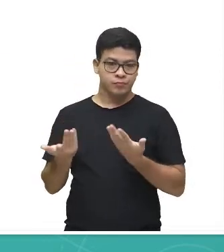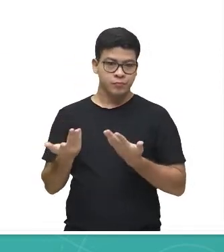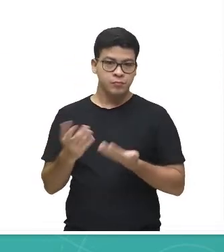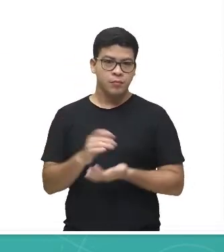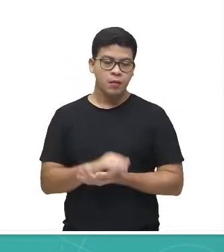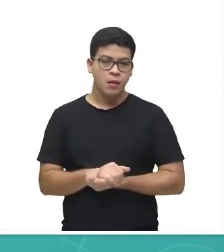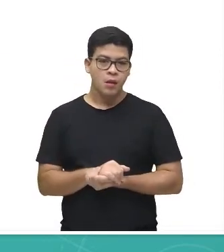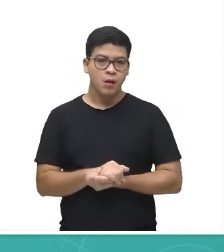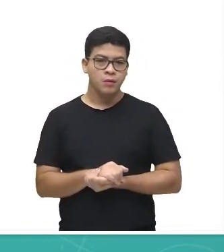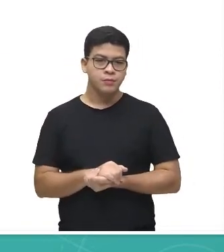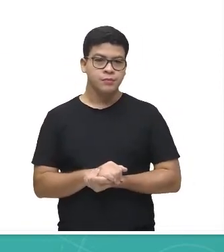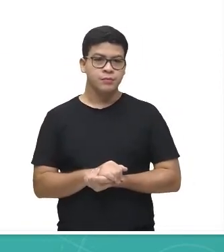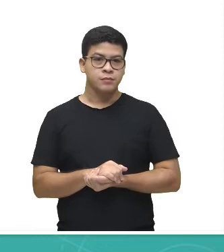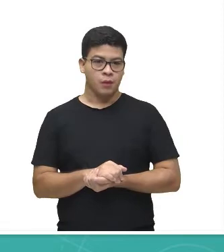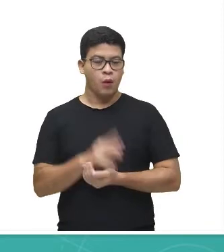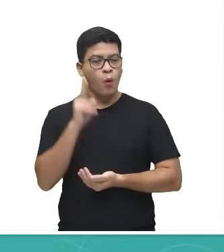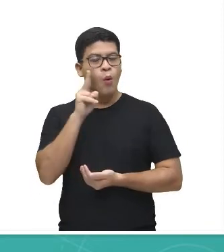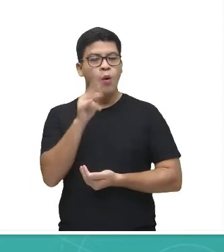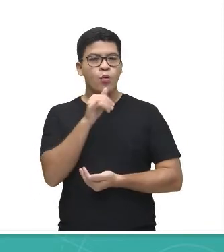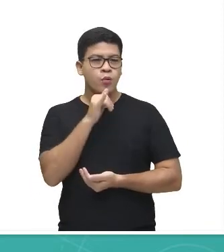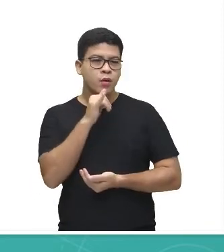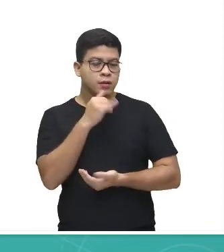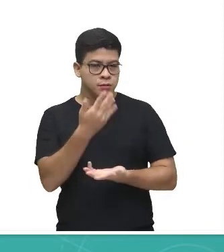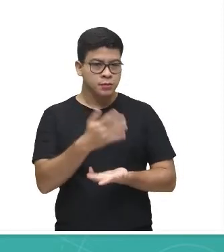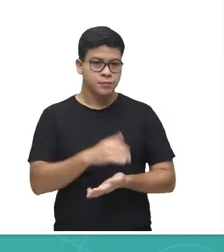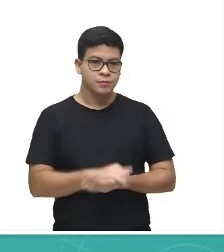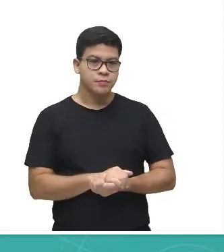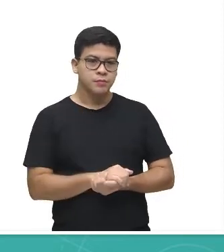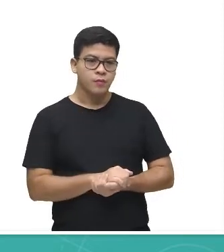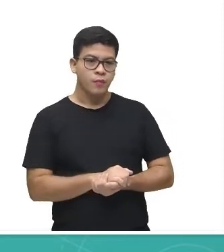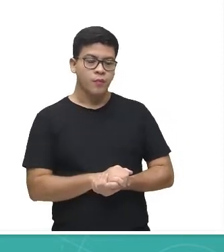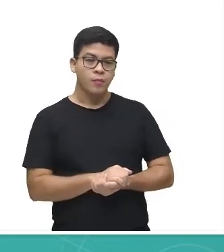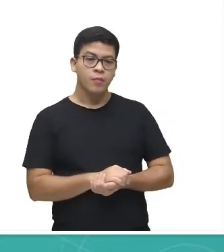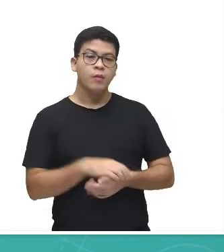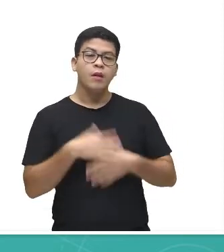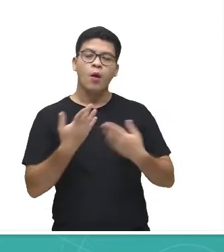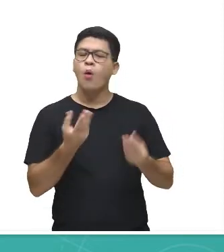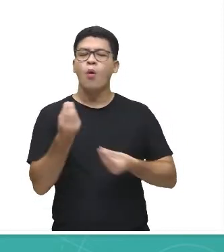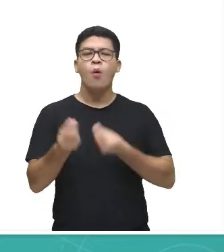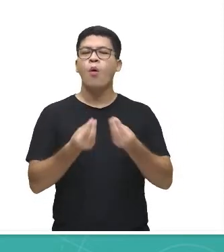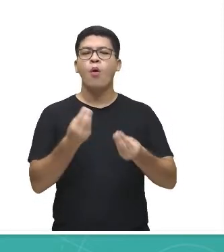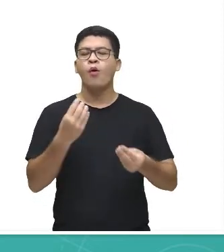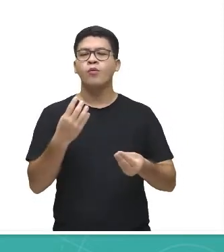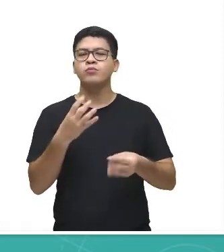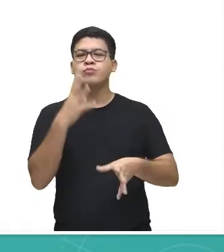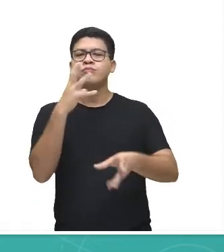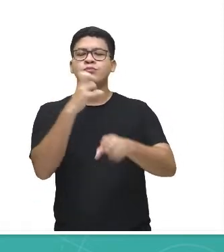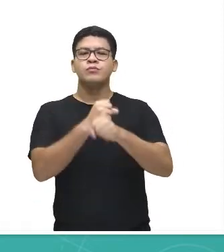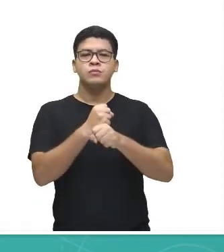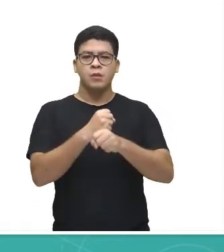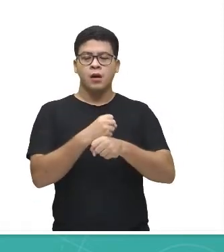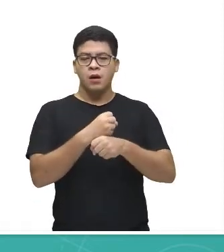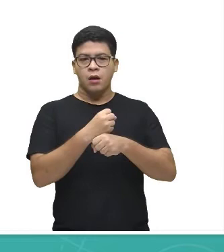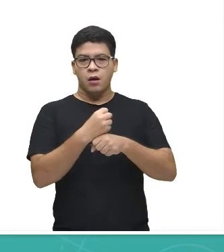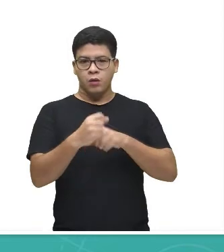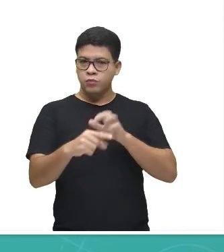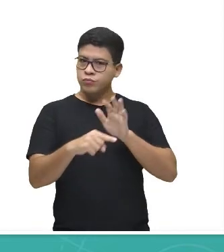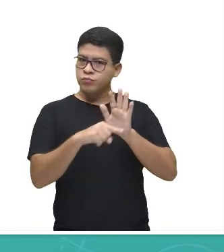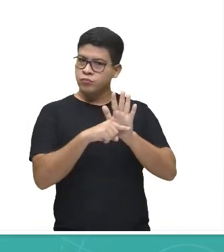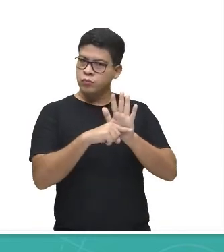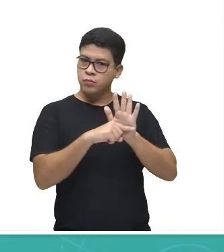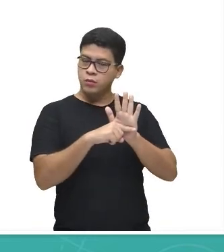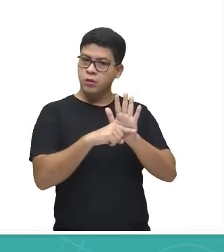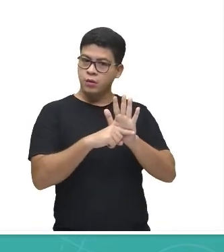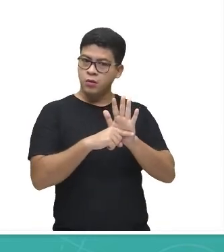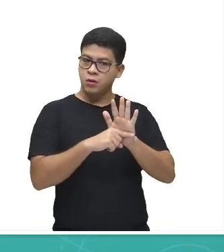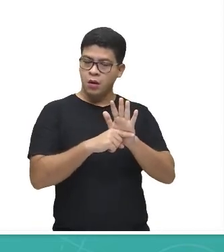temos a representação de como nós vamos fazer essa subtração. Então, vejam, eu tenho o símbolo